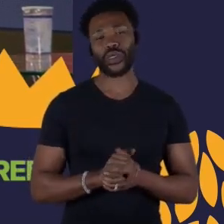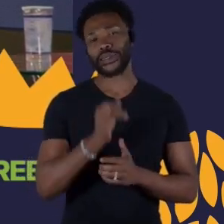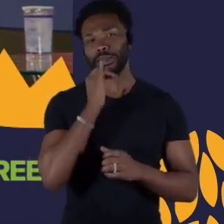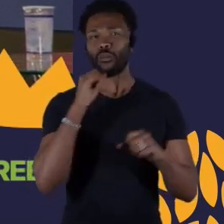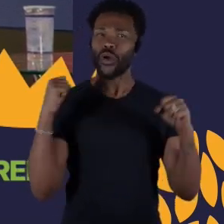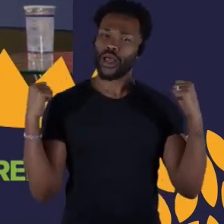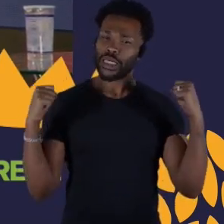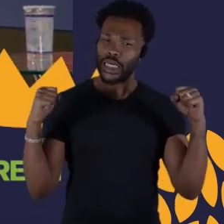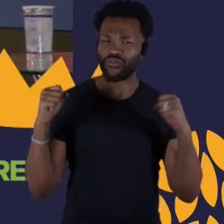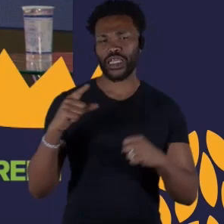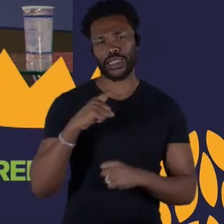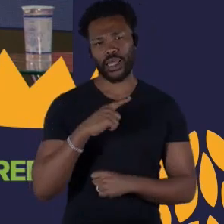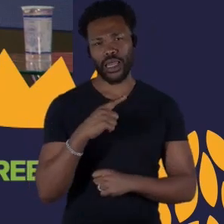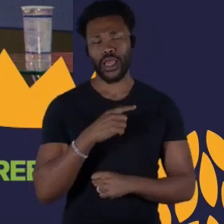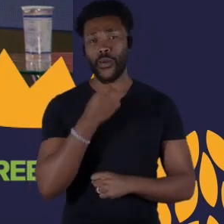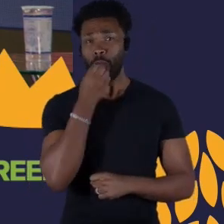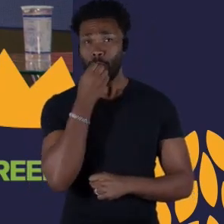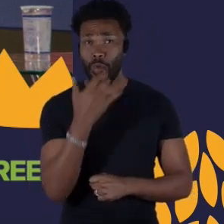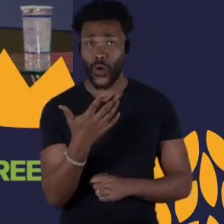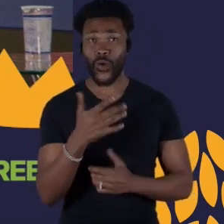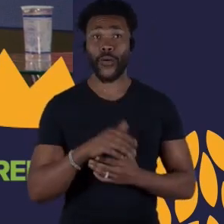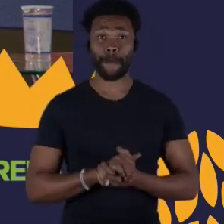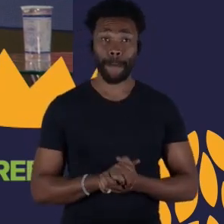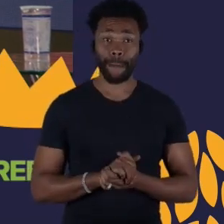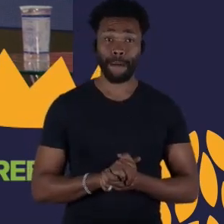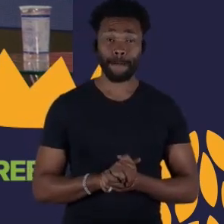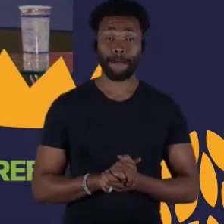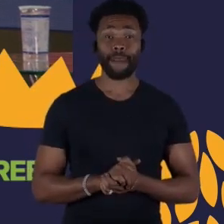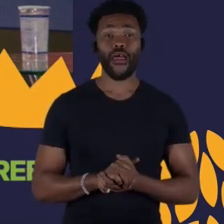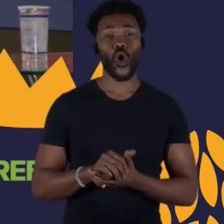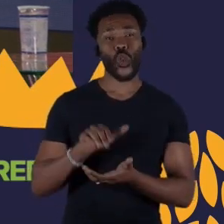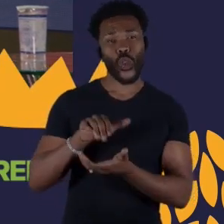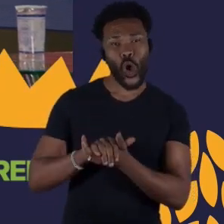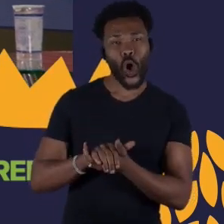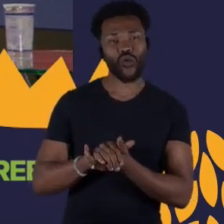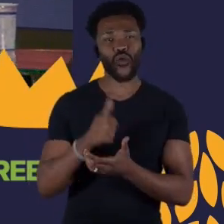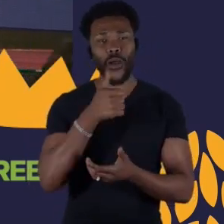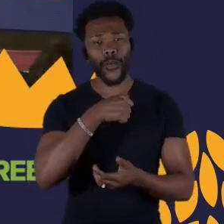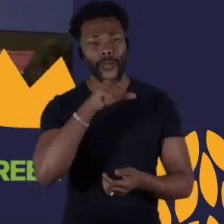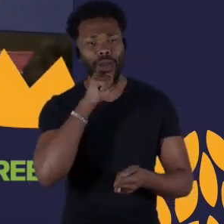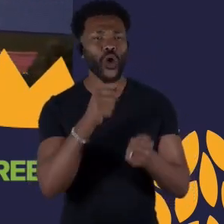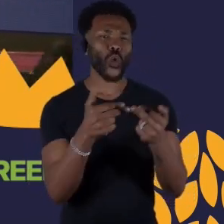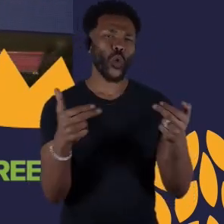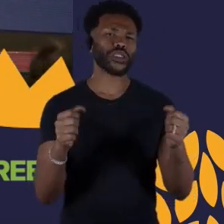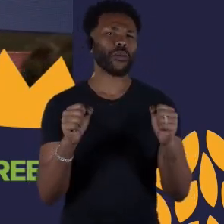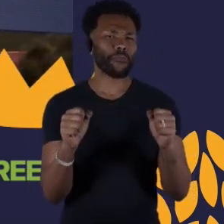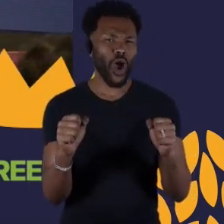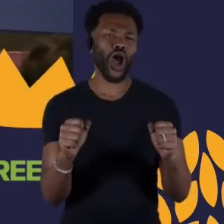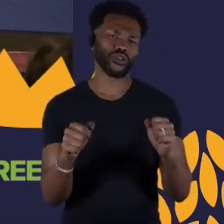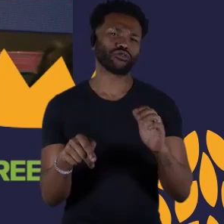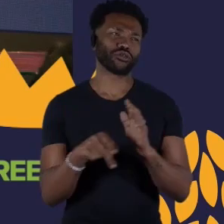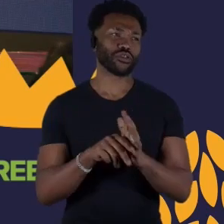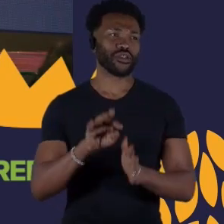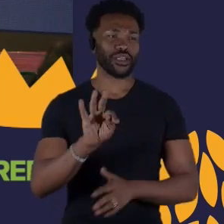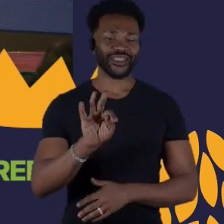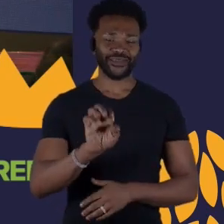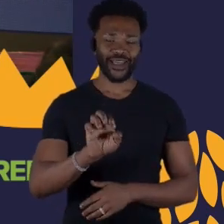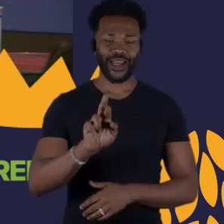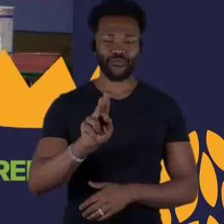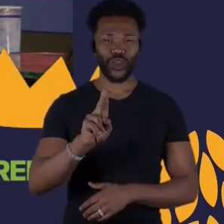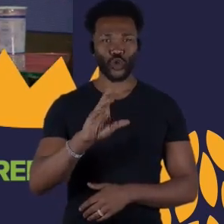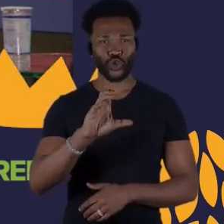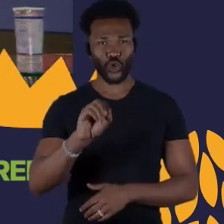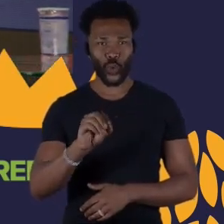Academia tem um bom noivo, uma mãe. Muita coisa pode ser terapêutica. Isso não